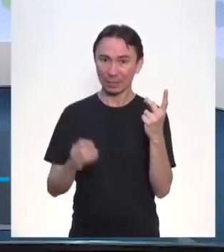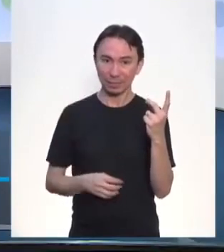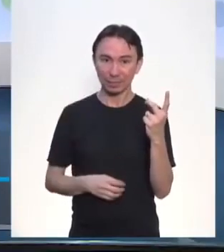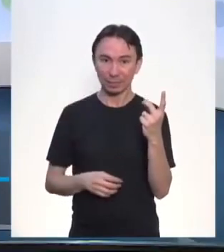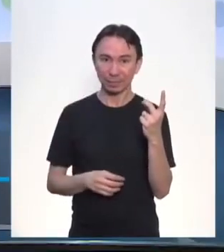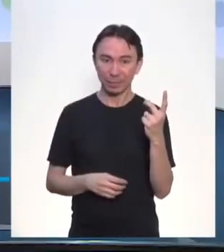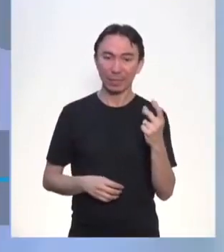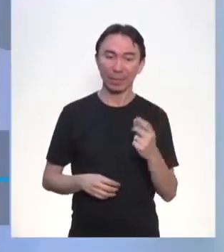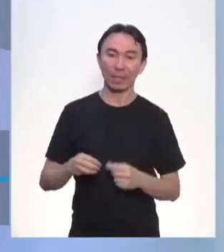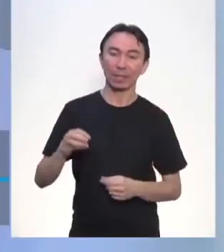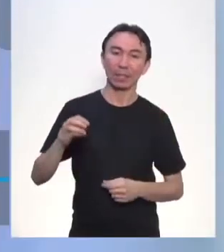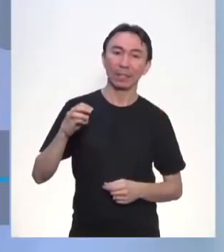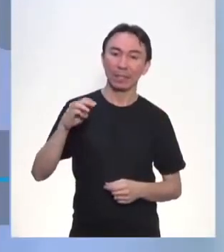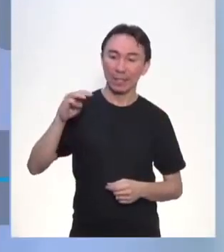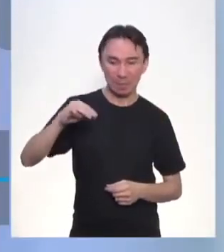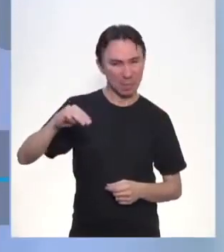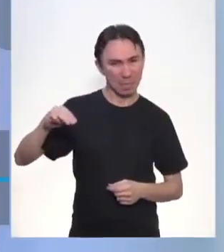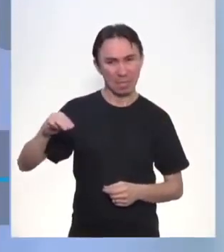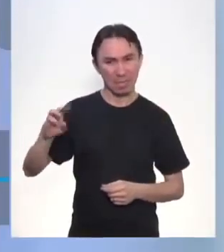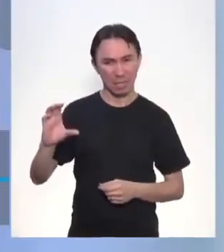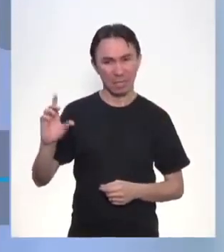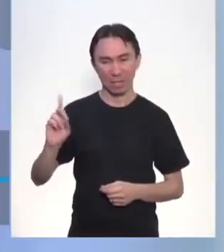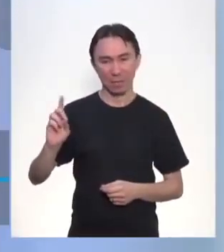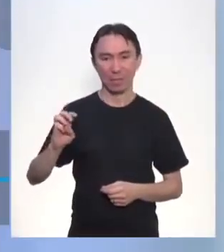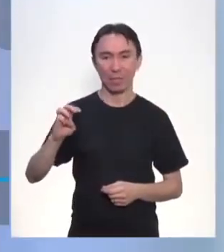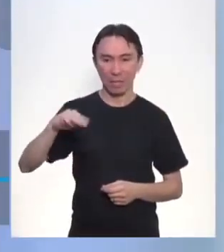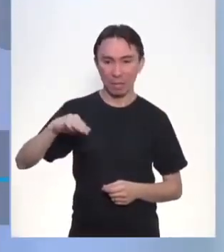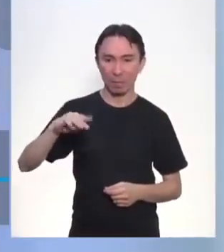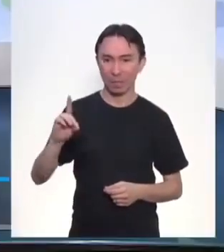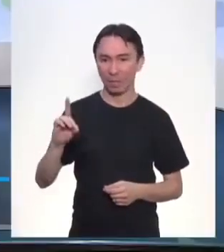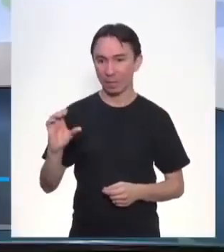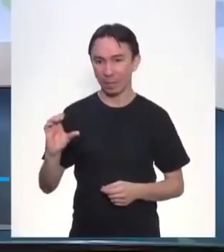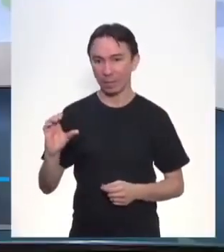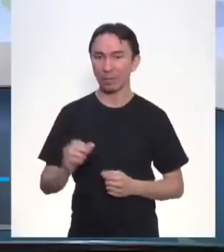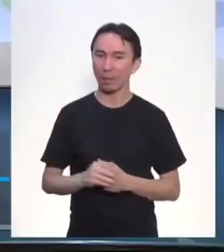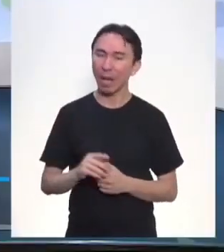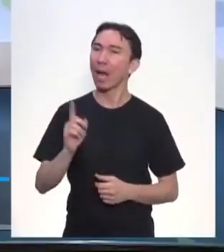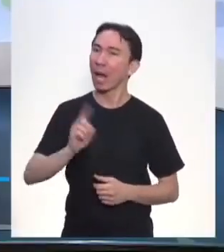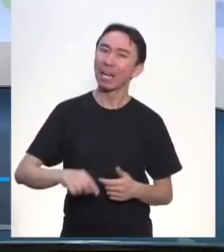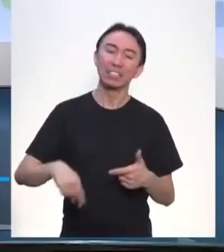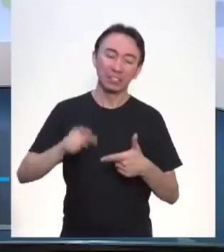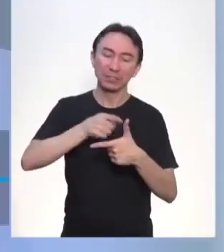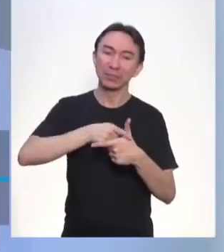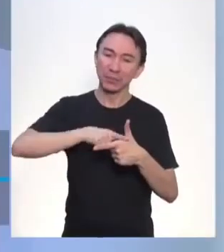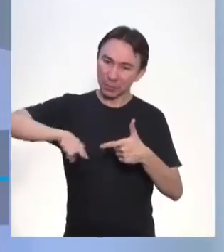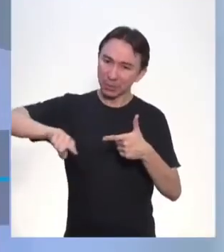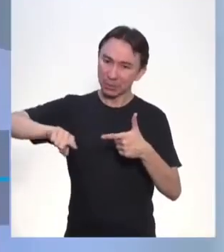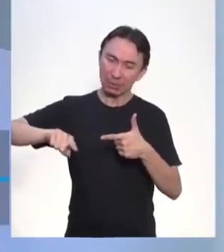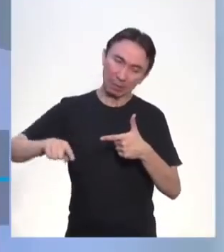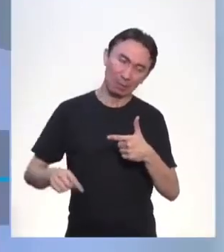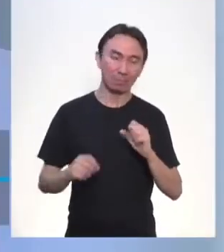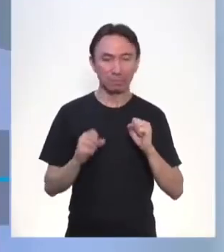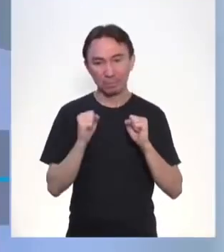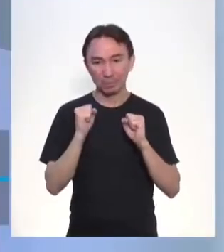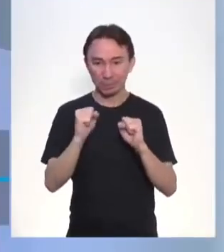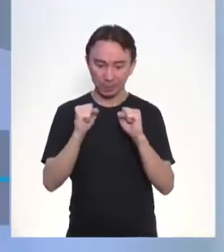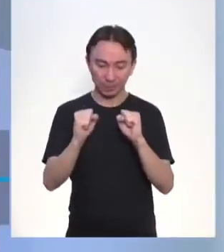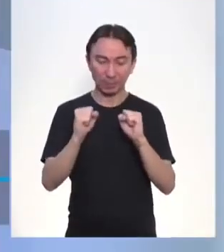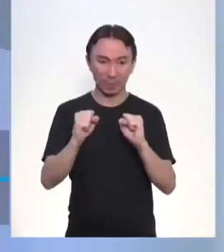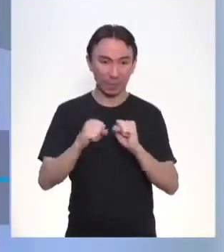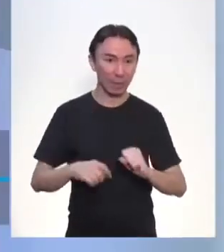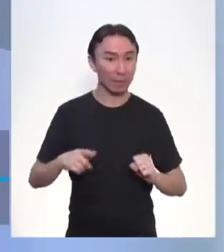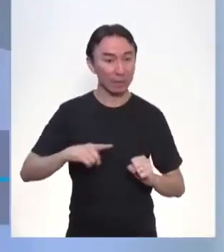no caso, né? Isso Tá certo? mesmo. Seria os divisores, né, Tony? Isso, exatamente. Isso mesmo. Então, para a ideia dos divisores, que como vocês vão olhar,